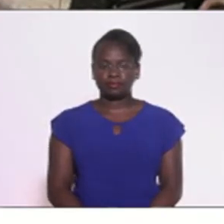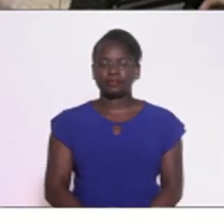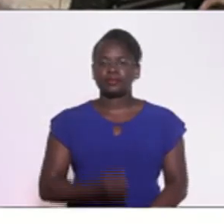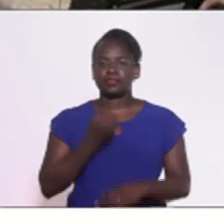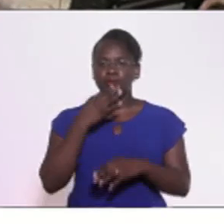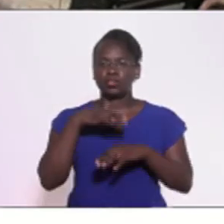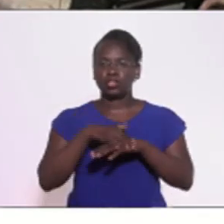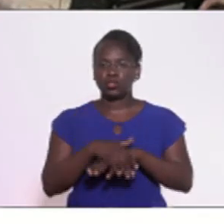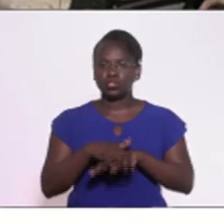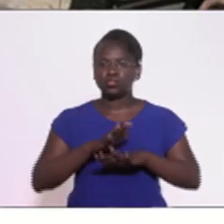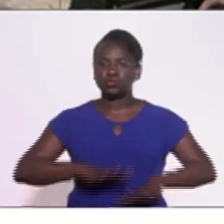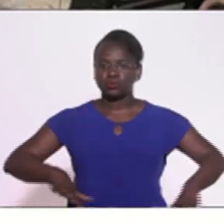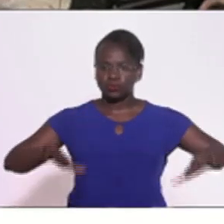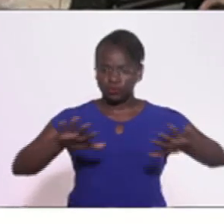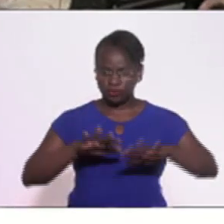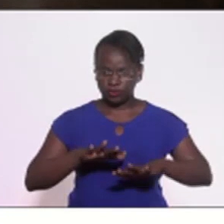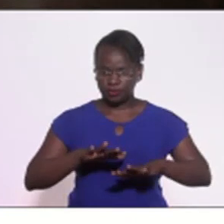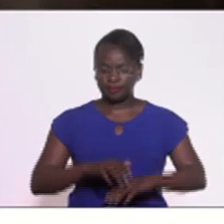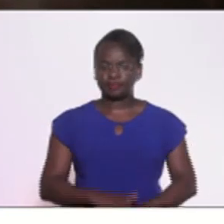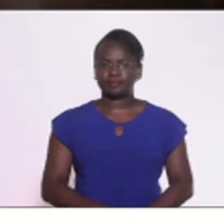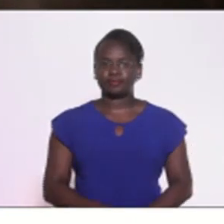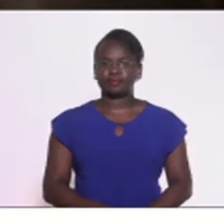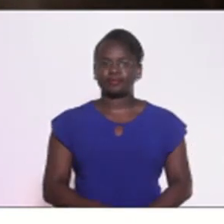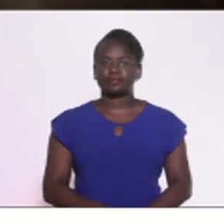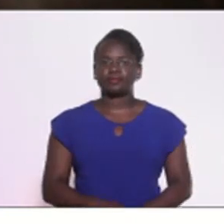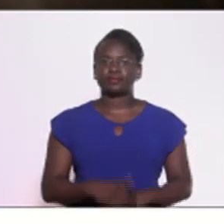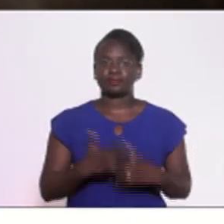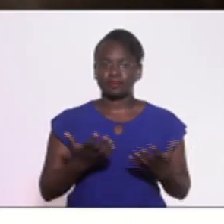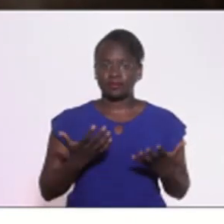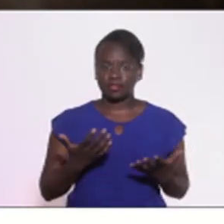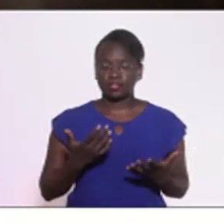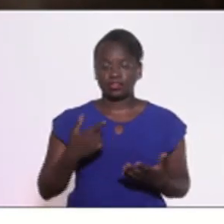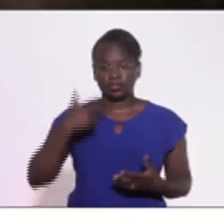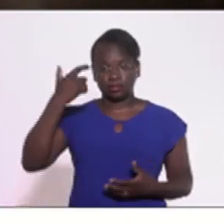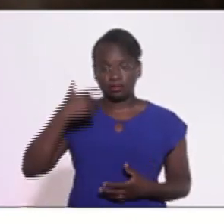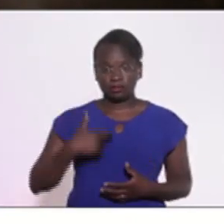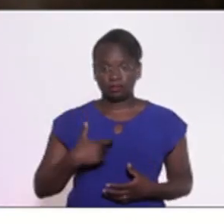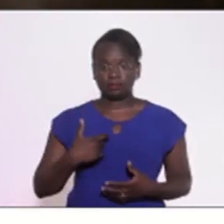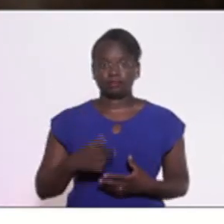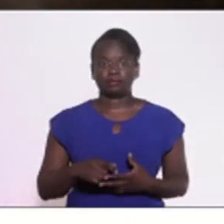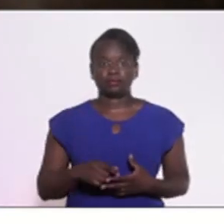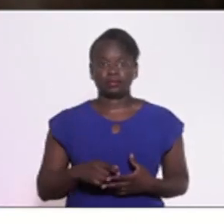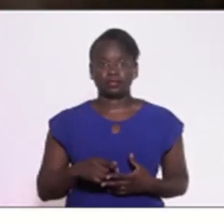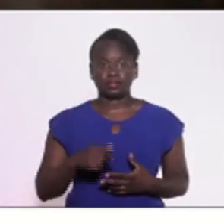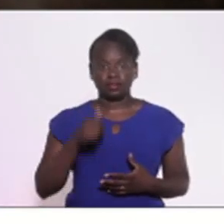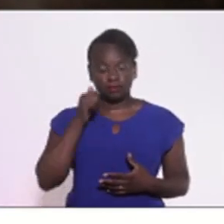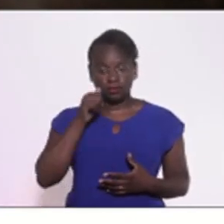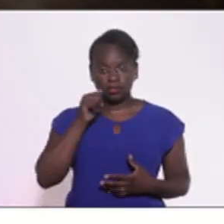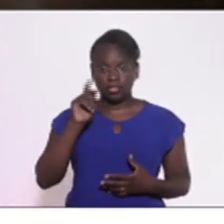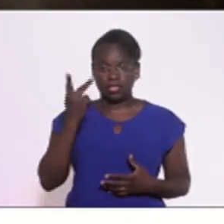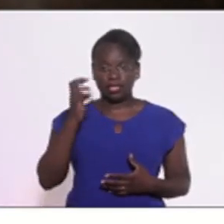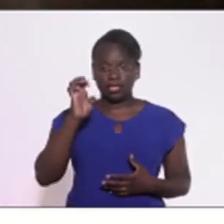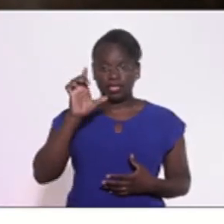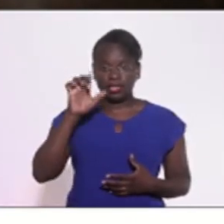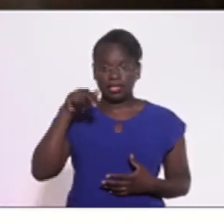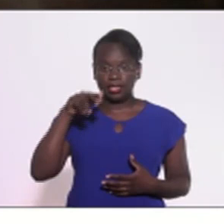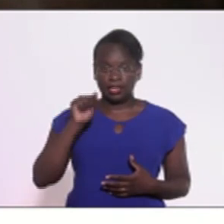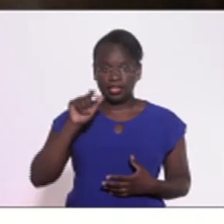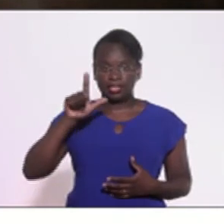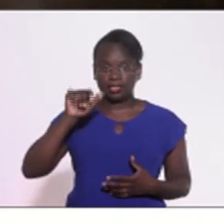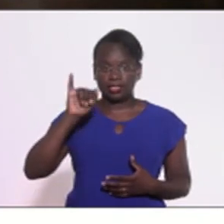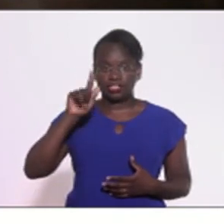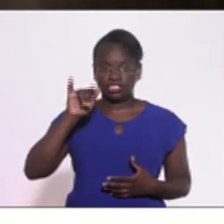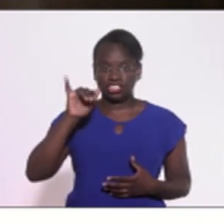Boa noite a todos e a todas. Quero, na pessoa da senhora Helena Lígia,